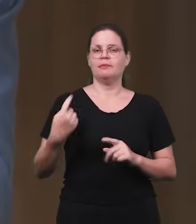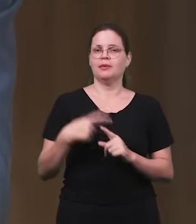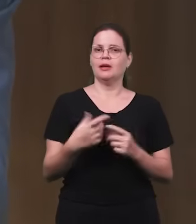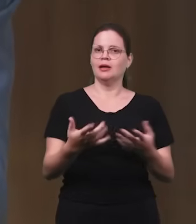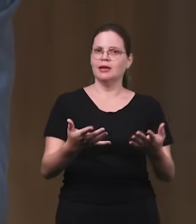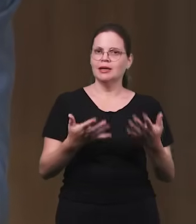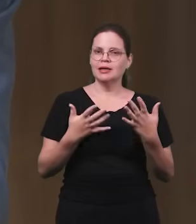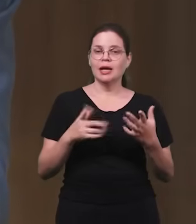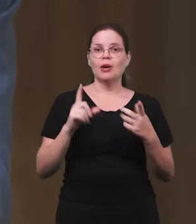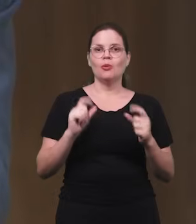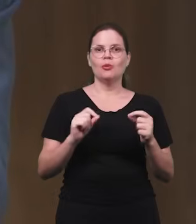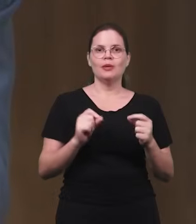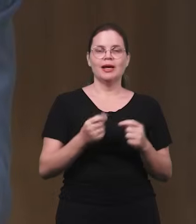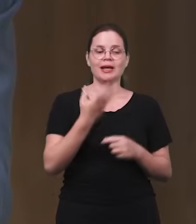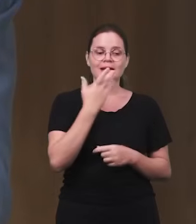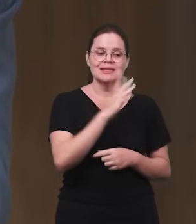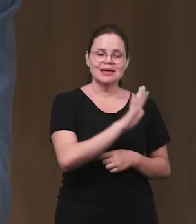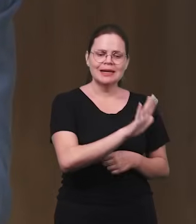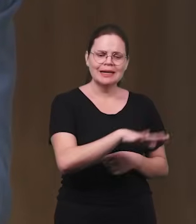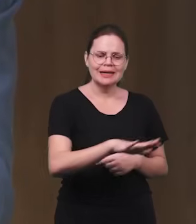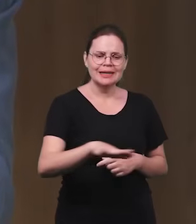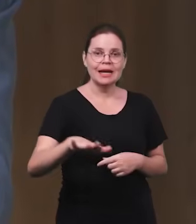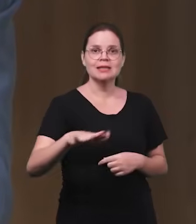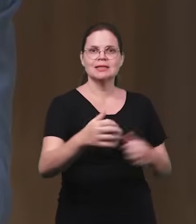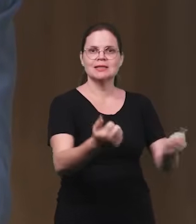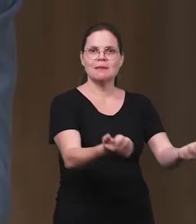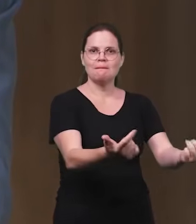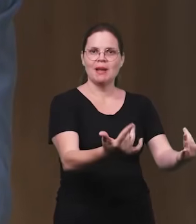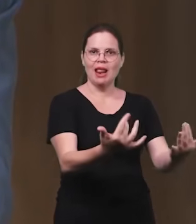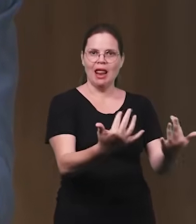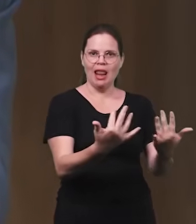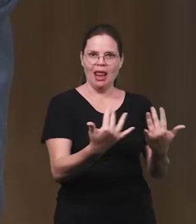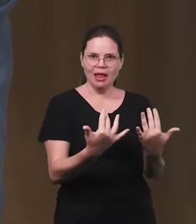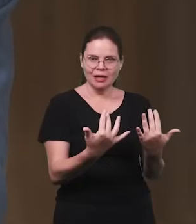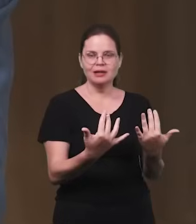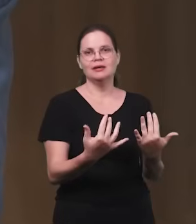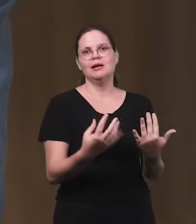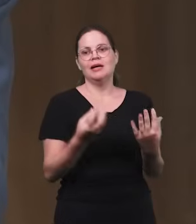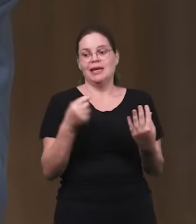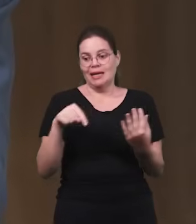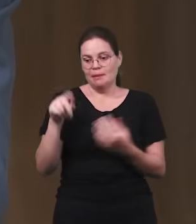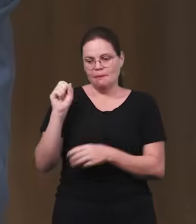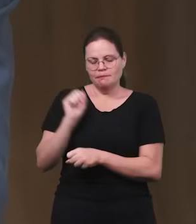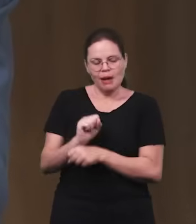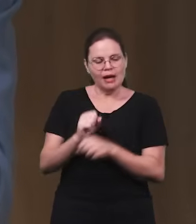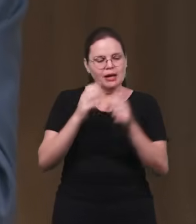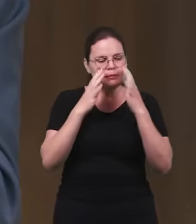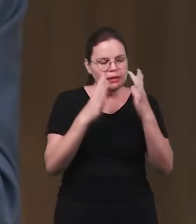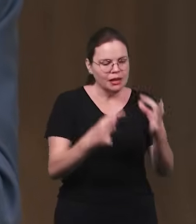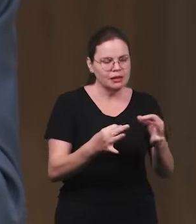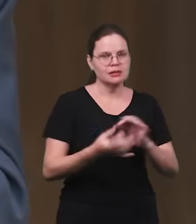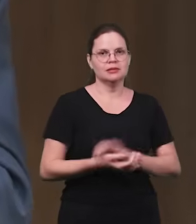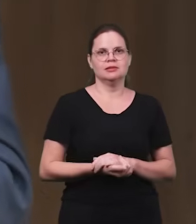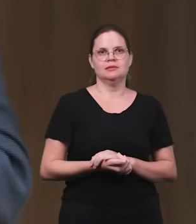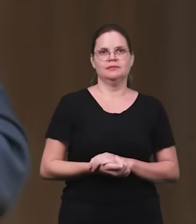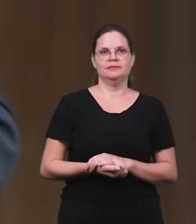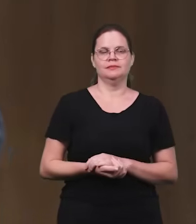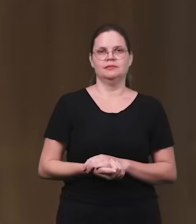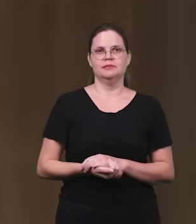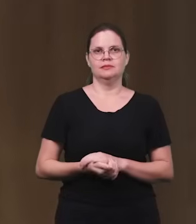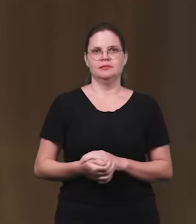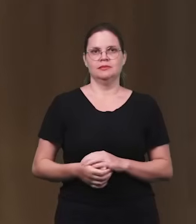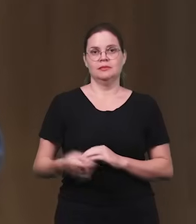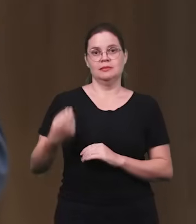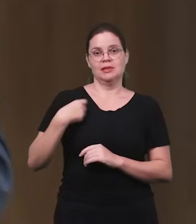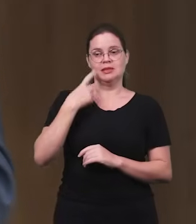Desse desejo de parar para atender as crianças. E esse texto a gente pode aplicar até, talvez, a toda a história de